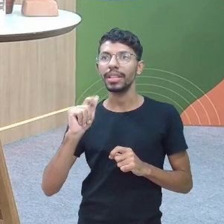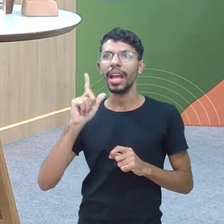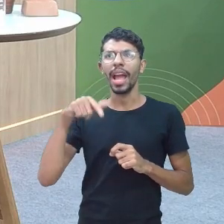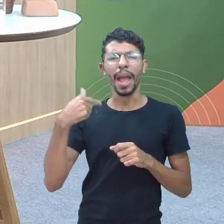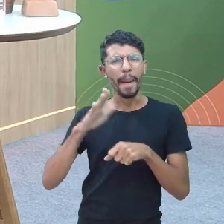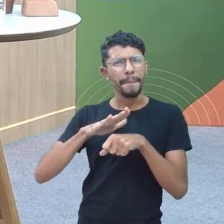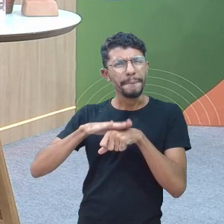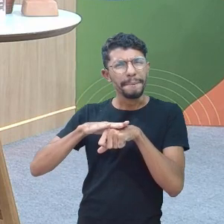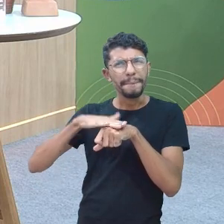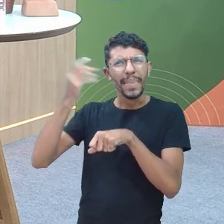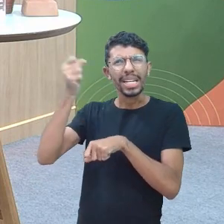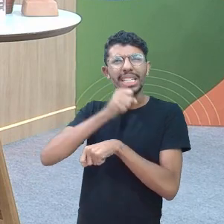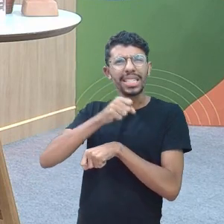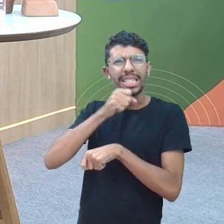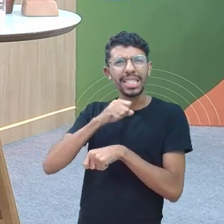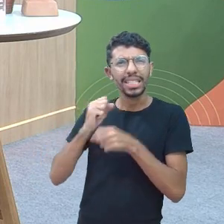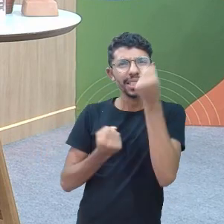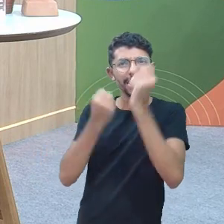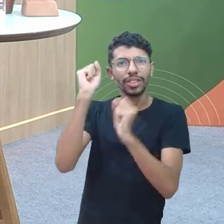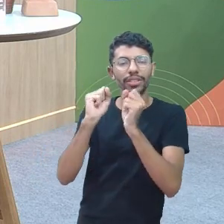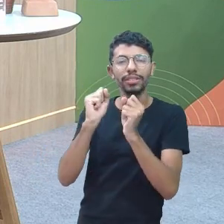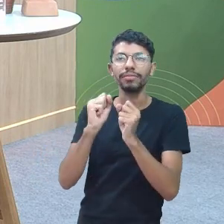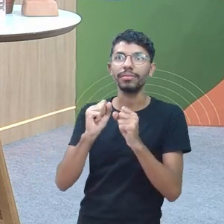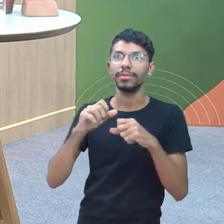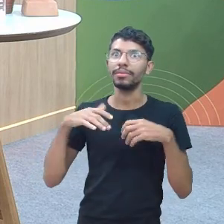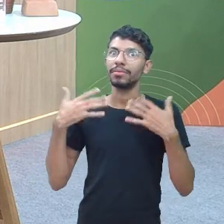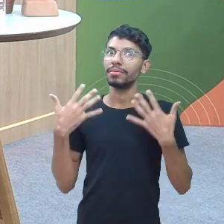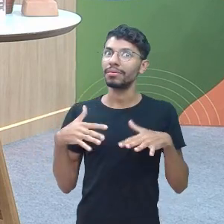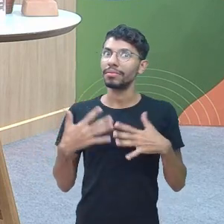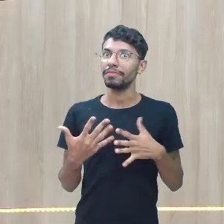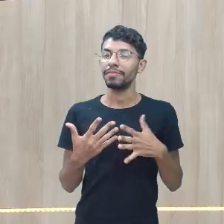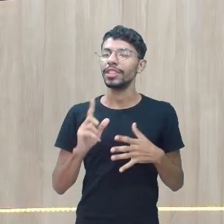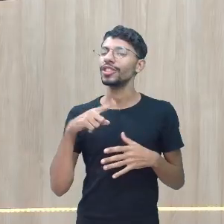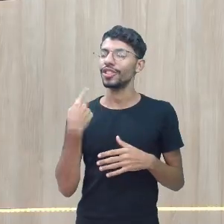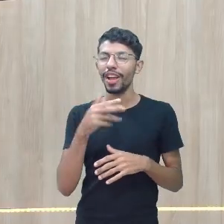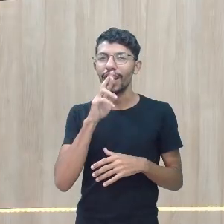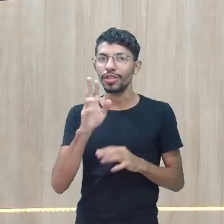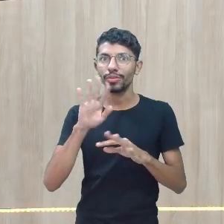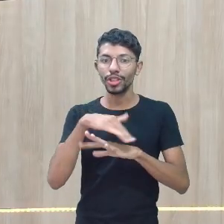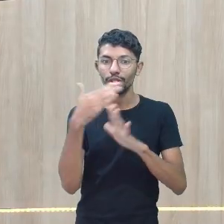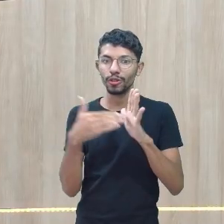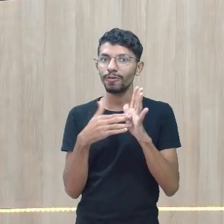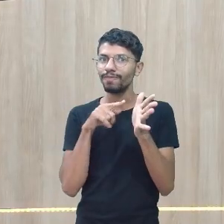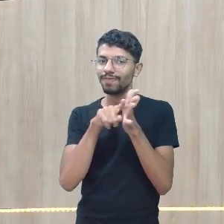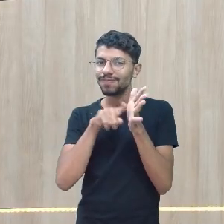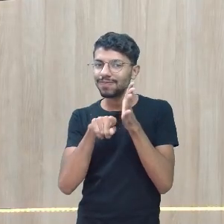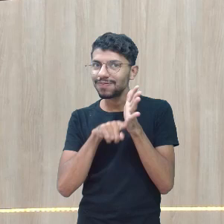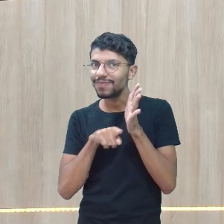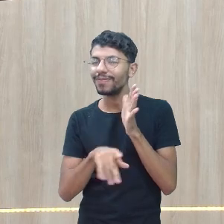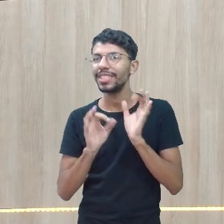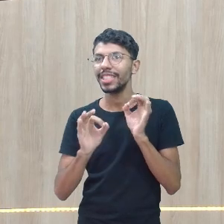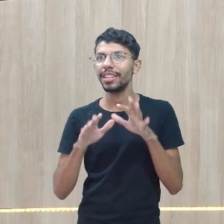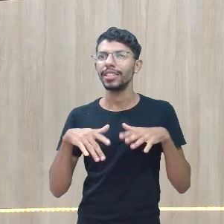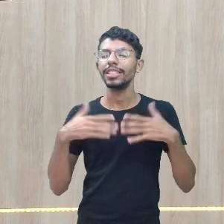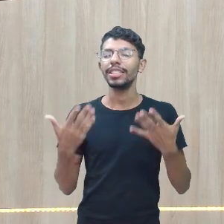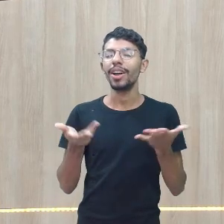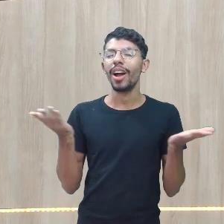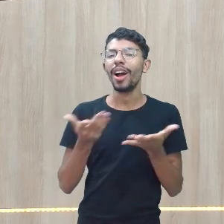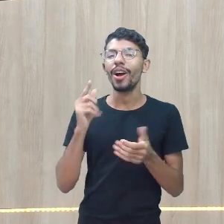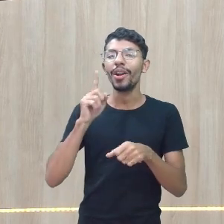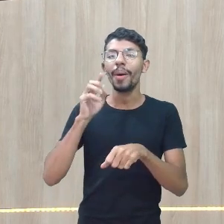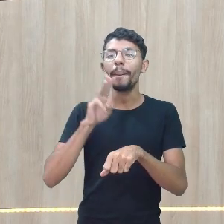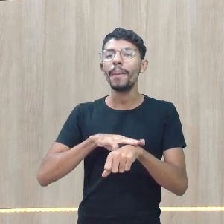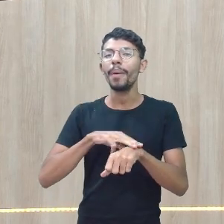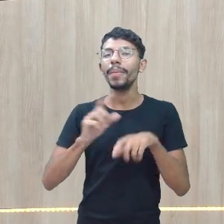bem antigo? Então, a gente vai responder todas as questões. E eu sempre digo, agora é um momento de levantar a hipótese. É um momento que